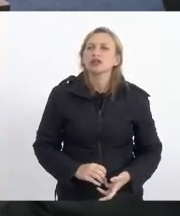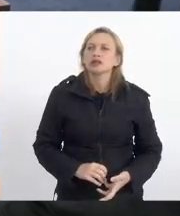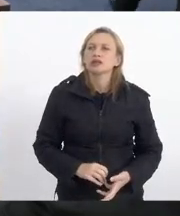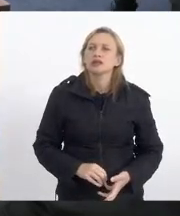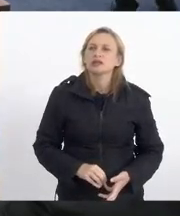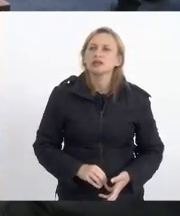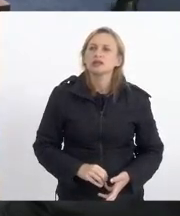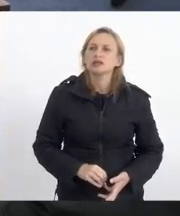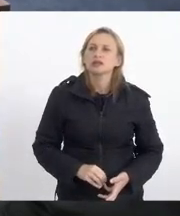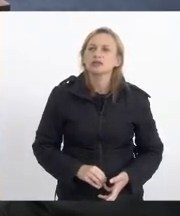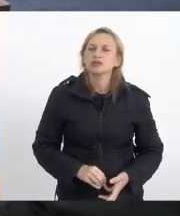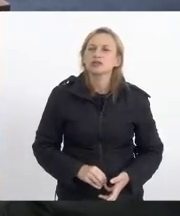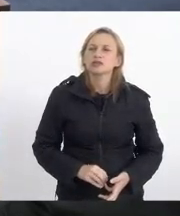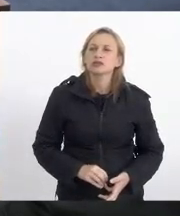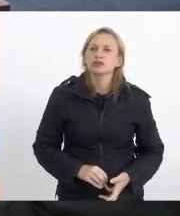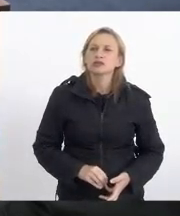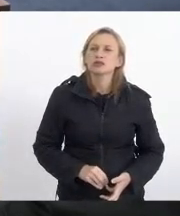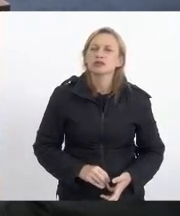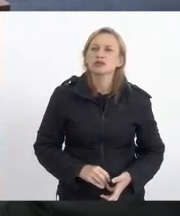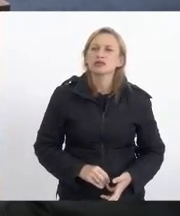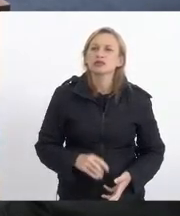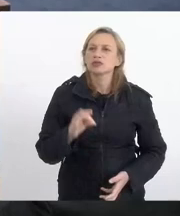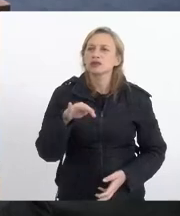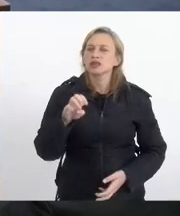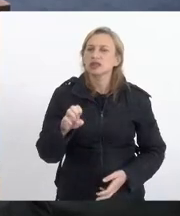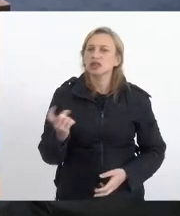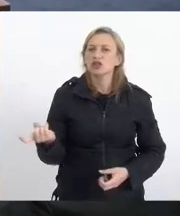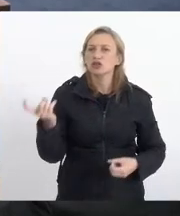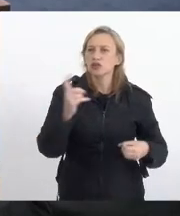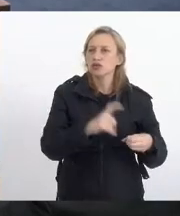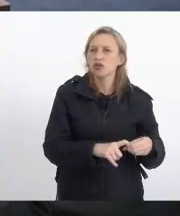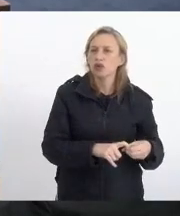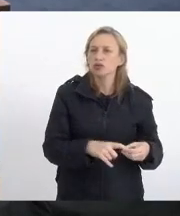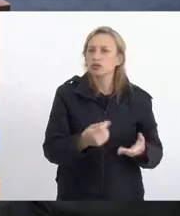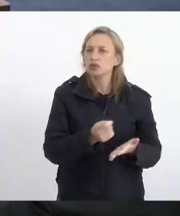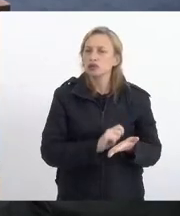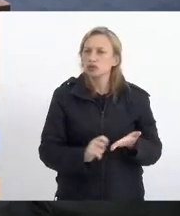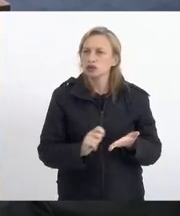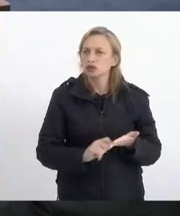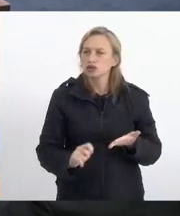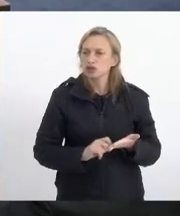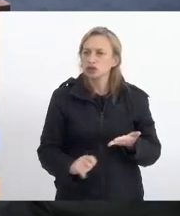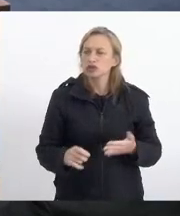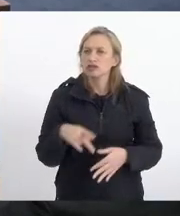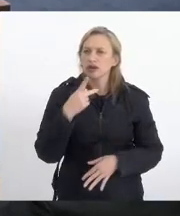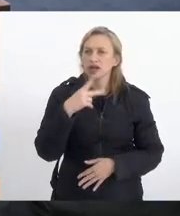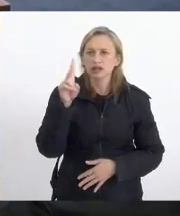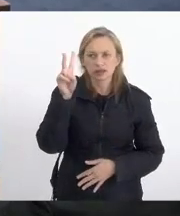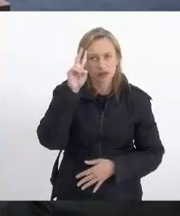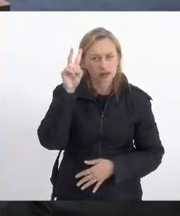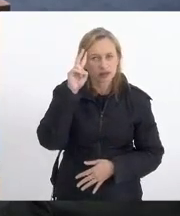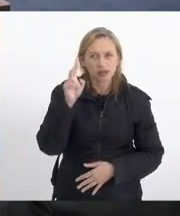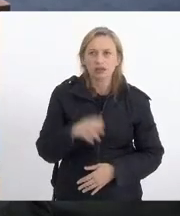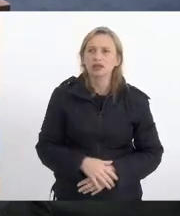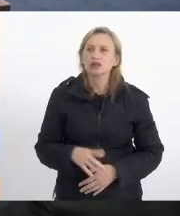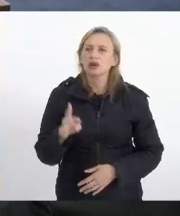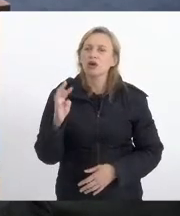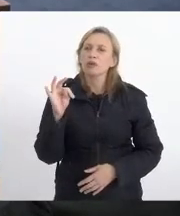Então, vou pular o tenente e volto com os inscritos que já falaram segunda-feira. Senhor